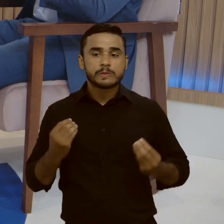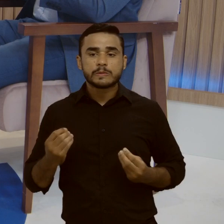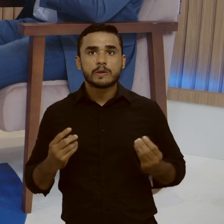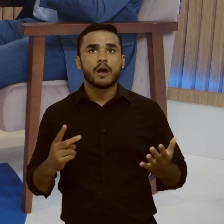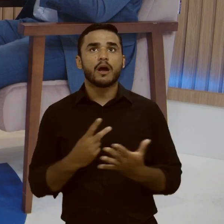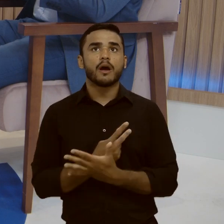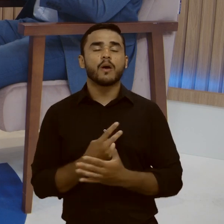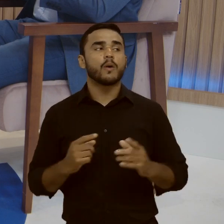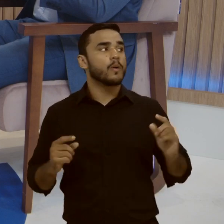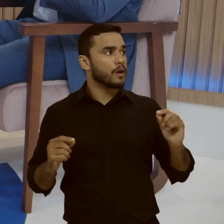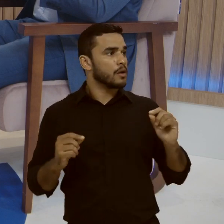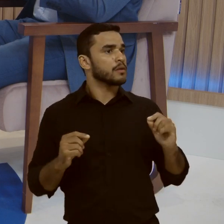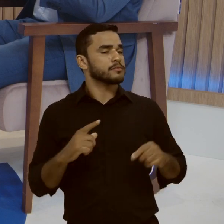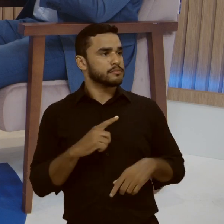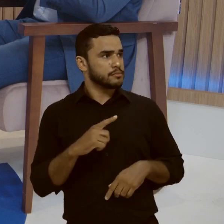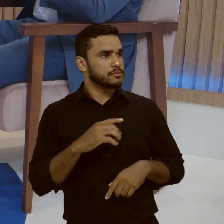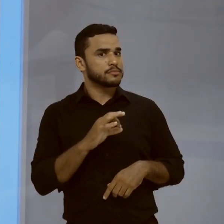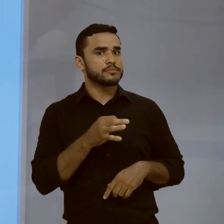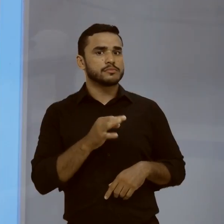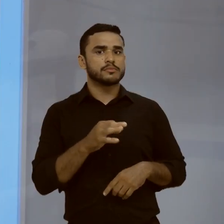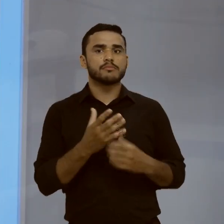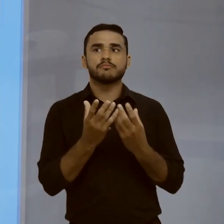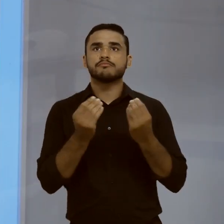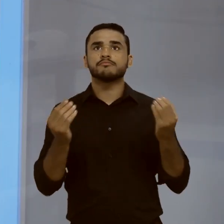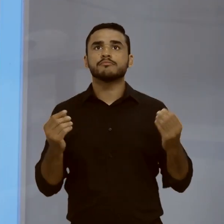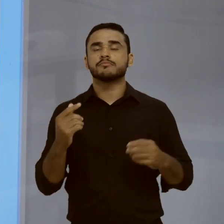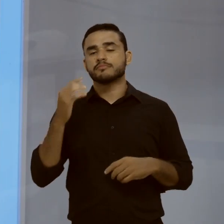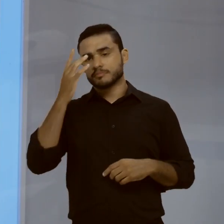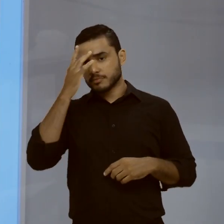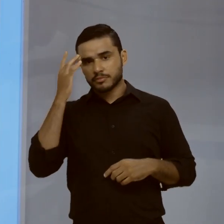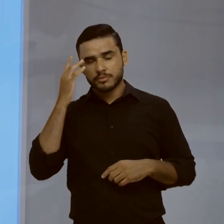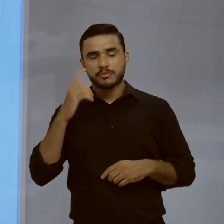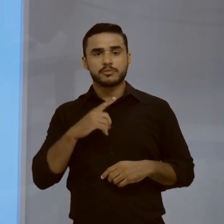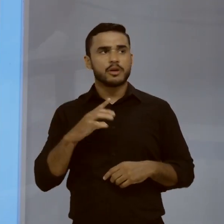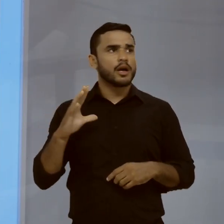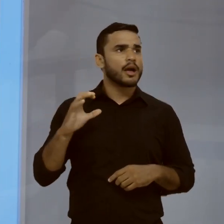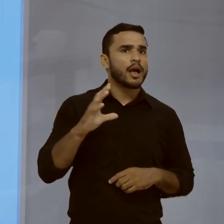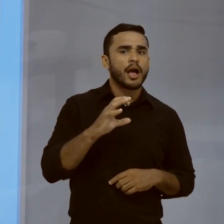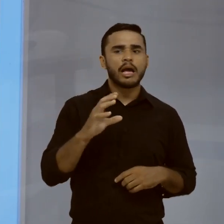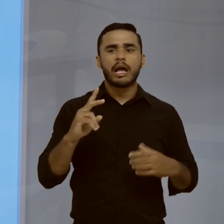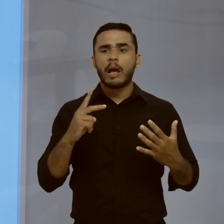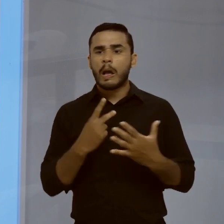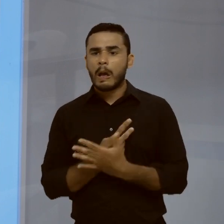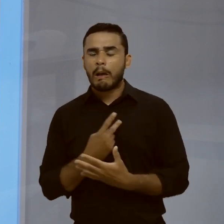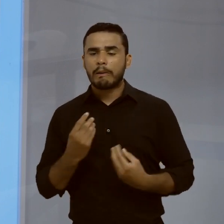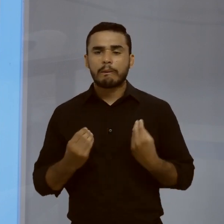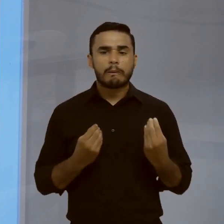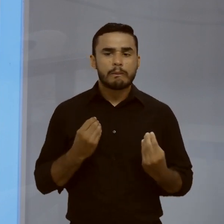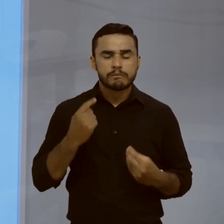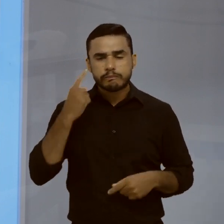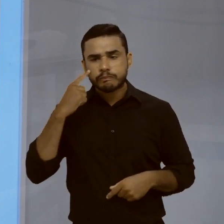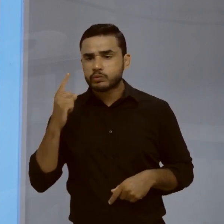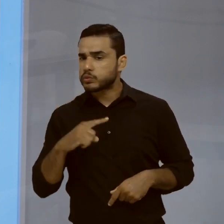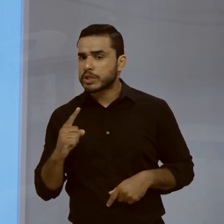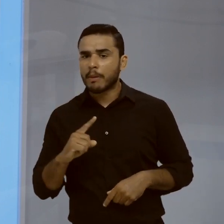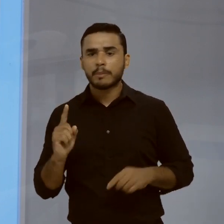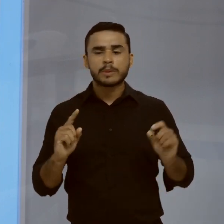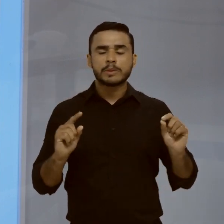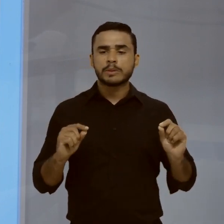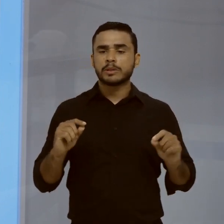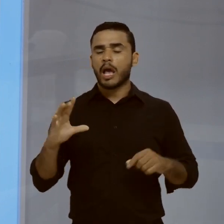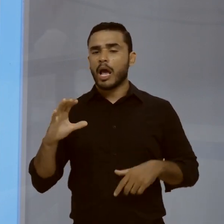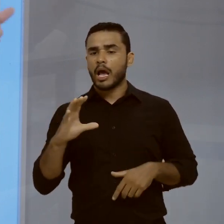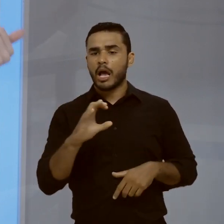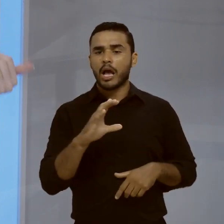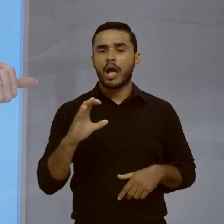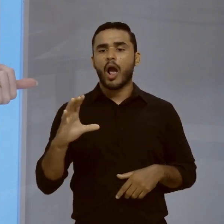começou realmente a vir à tona esse tipo de câncer e as pessoas, nossa, eu não sabia que era tão comum assim, eu não